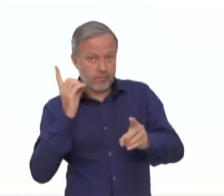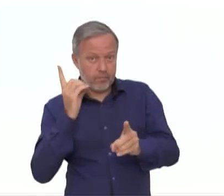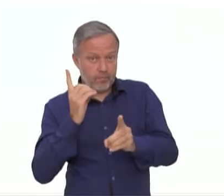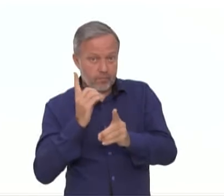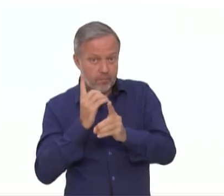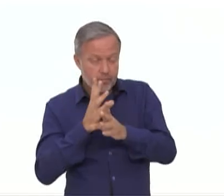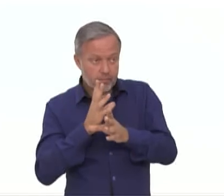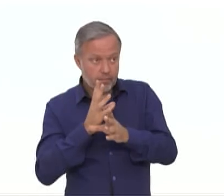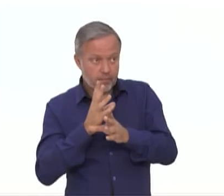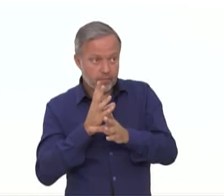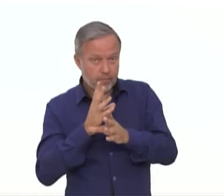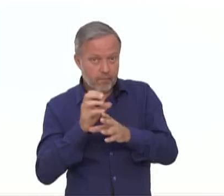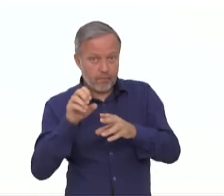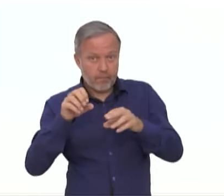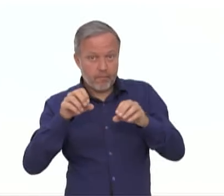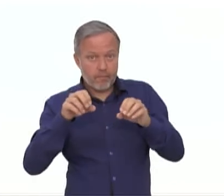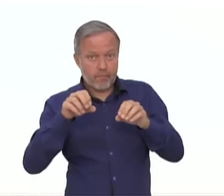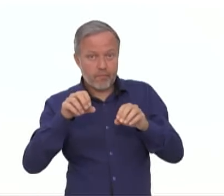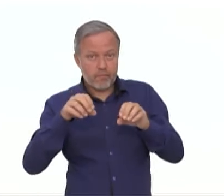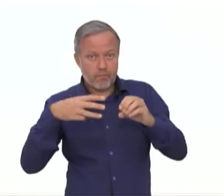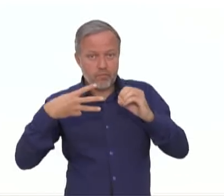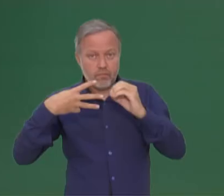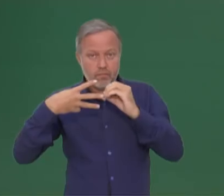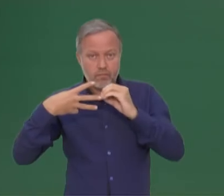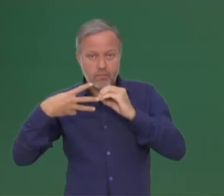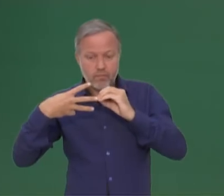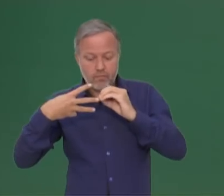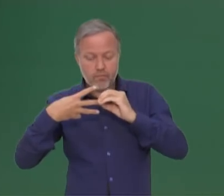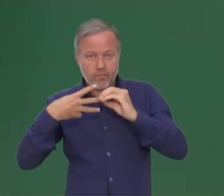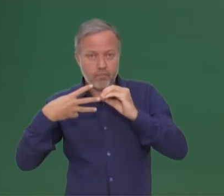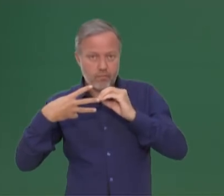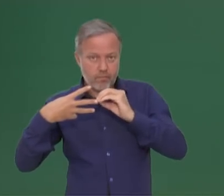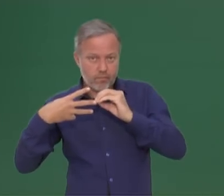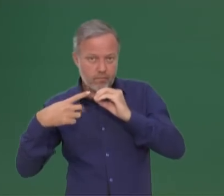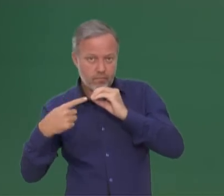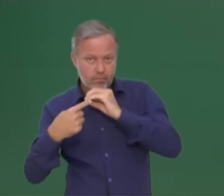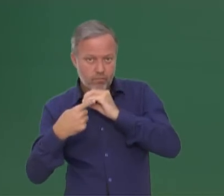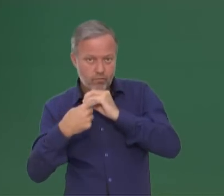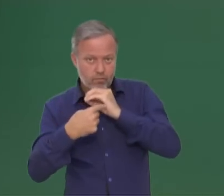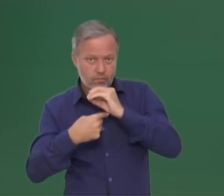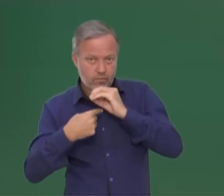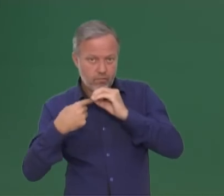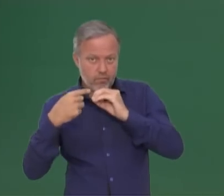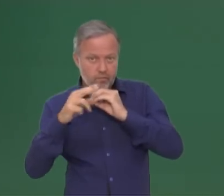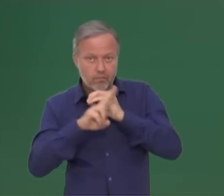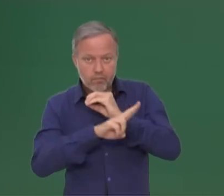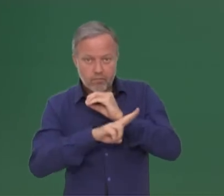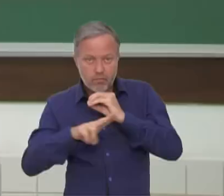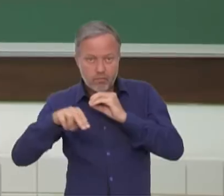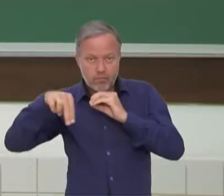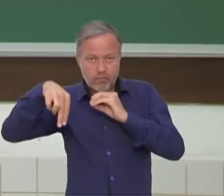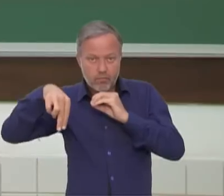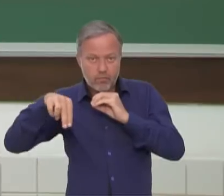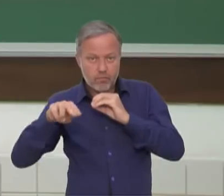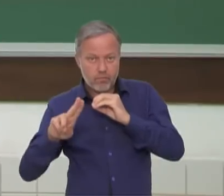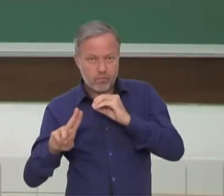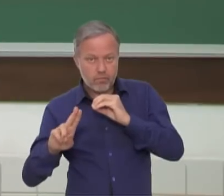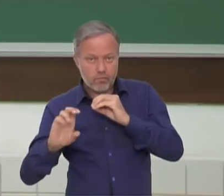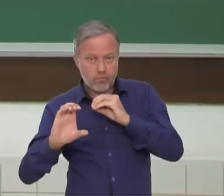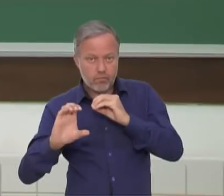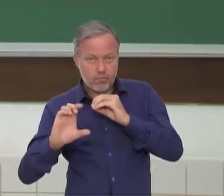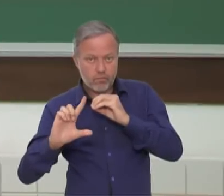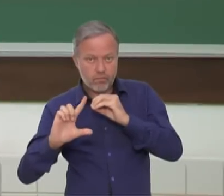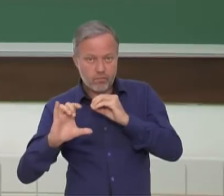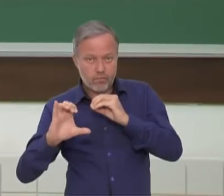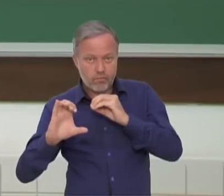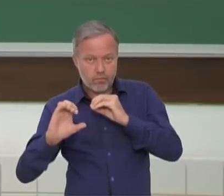de uma estrutura chamada núcleo. Nem todo ser vivo tem núcleo. Alguns têm núcleo verdadeiro, outros não têm. Por